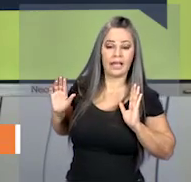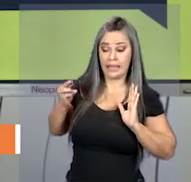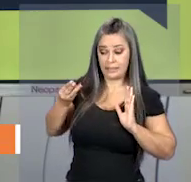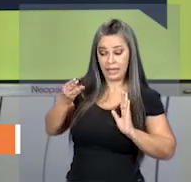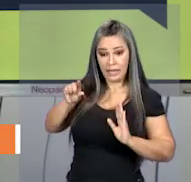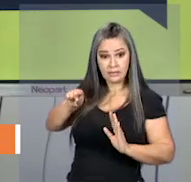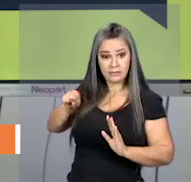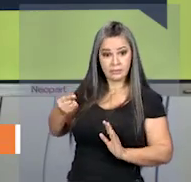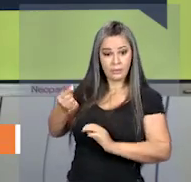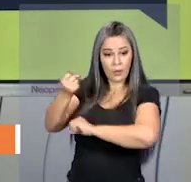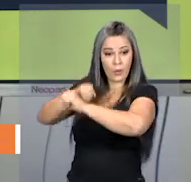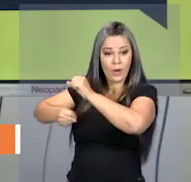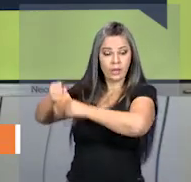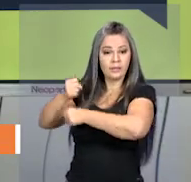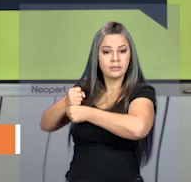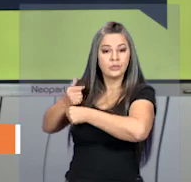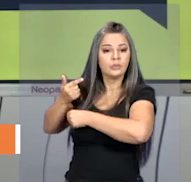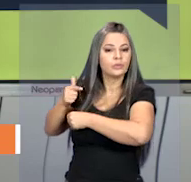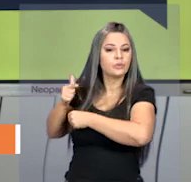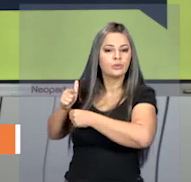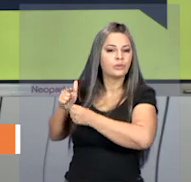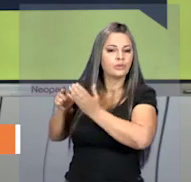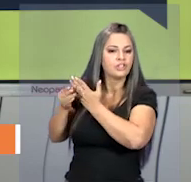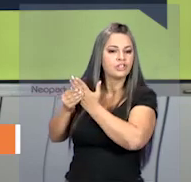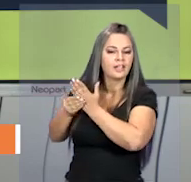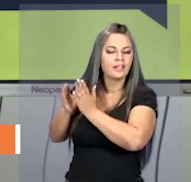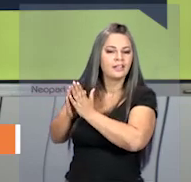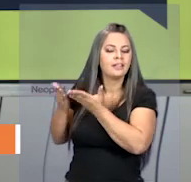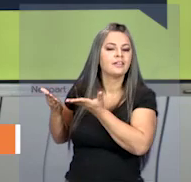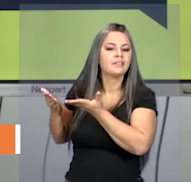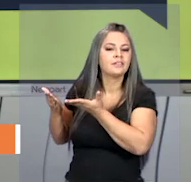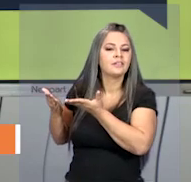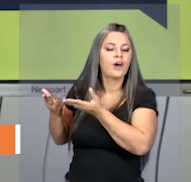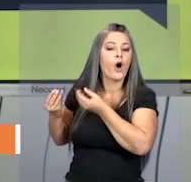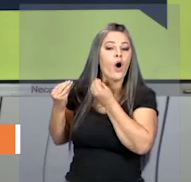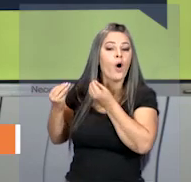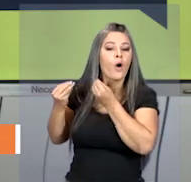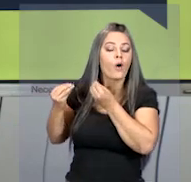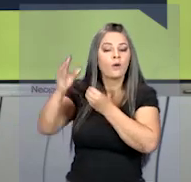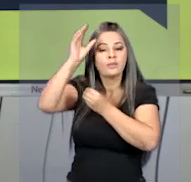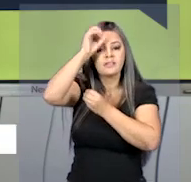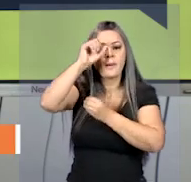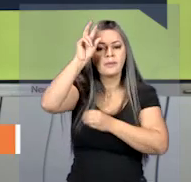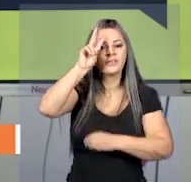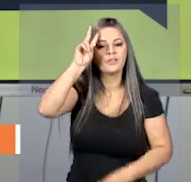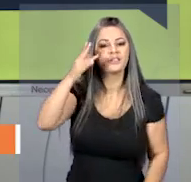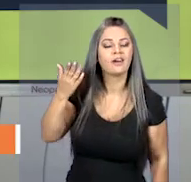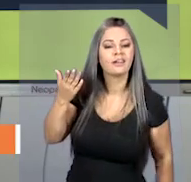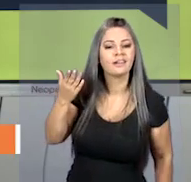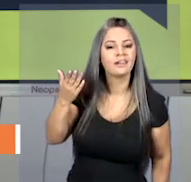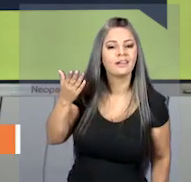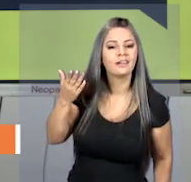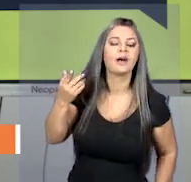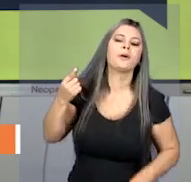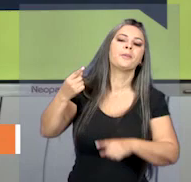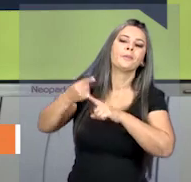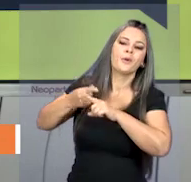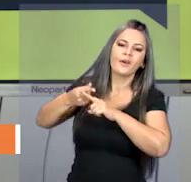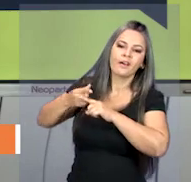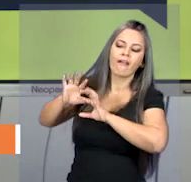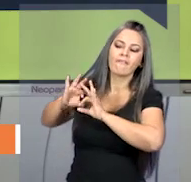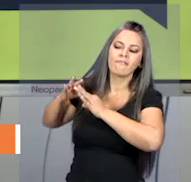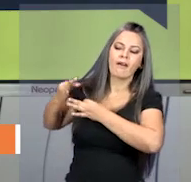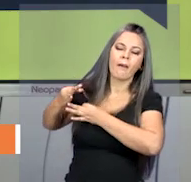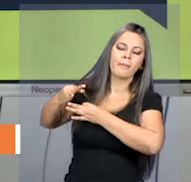anos, como que essas histórias iam chegar até nós? Então, através da narrativa oral, elas chegaram. Há um livro que